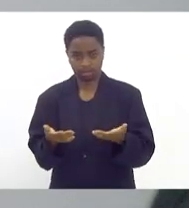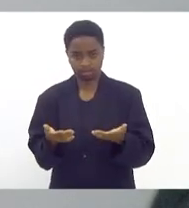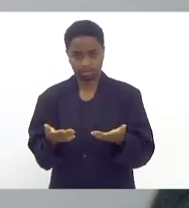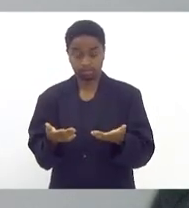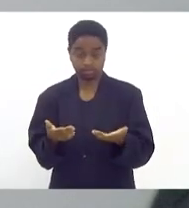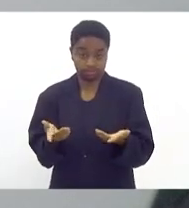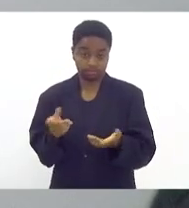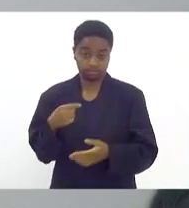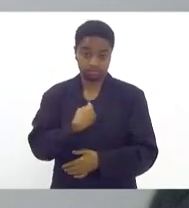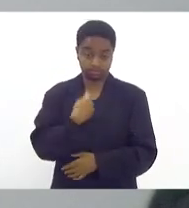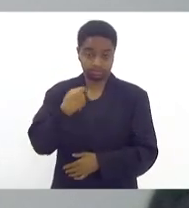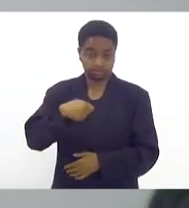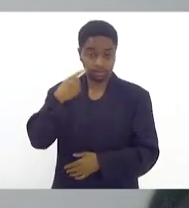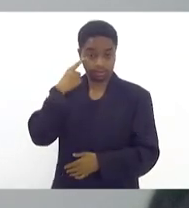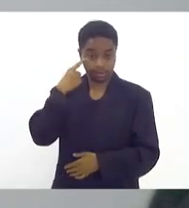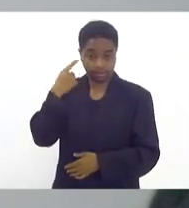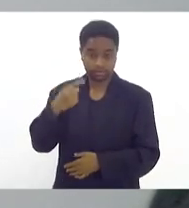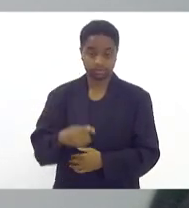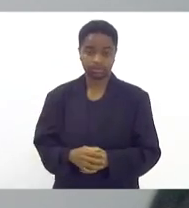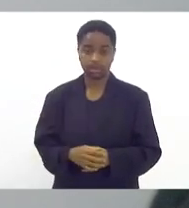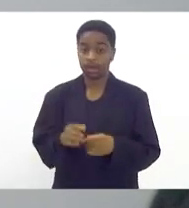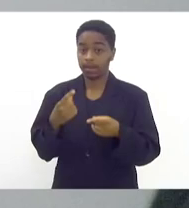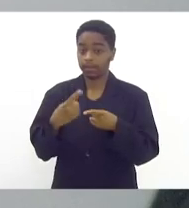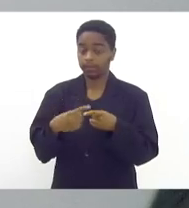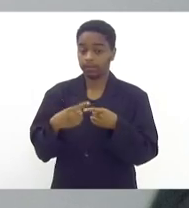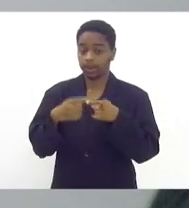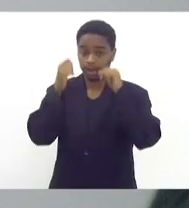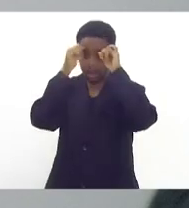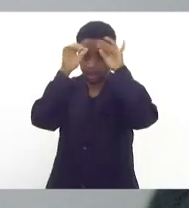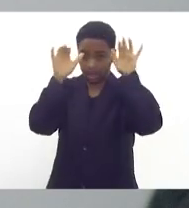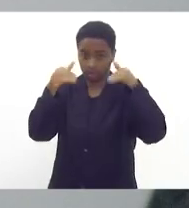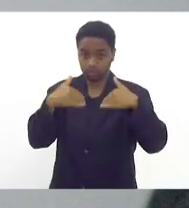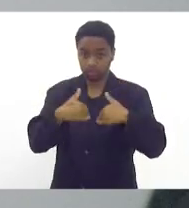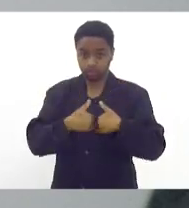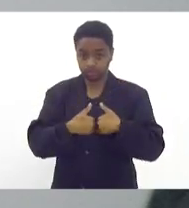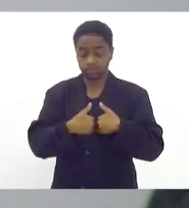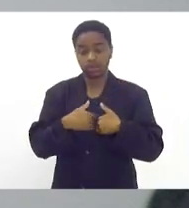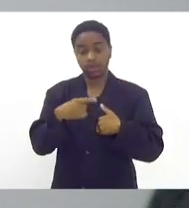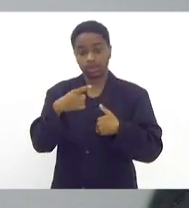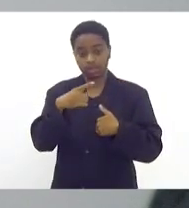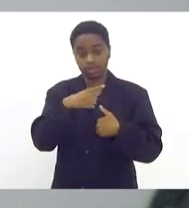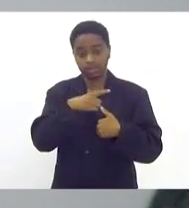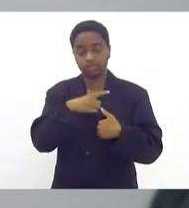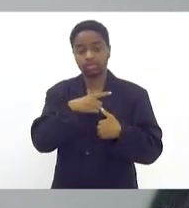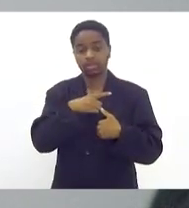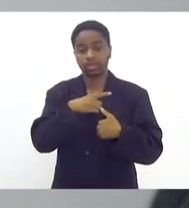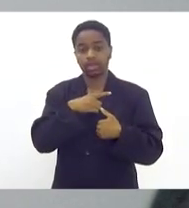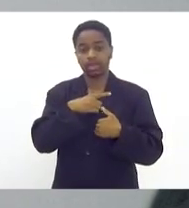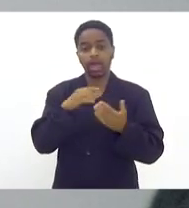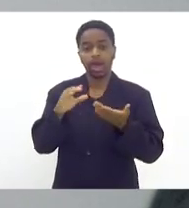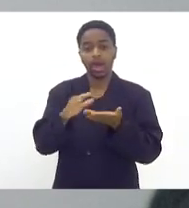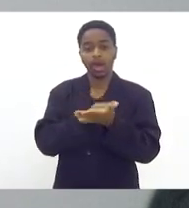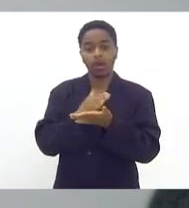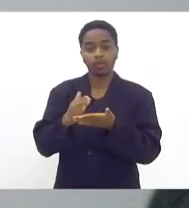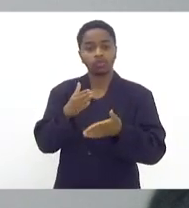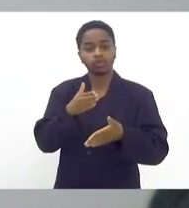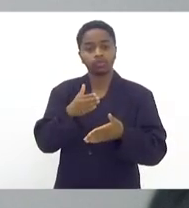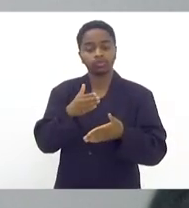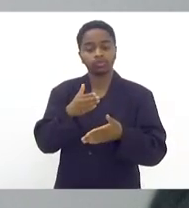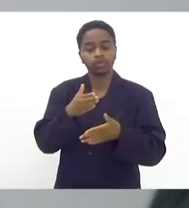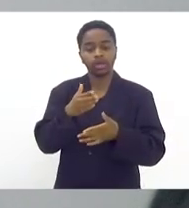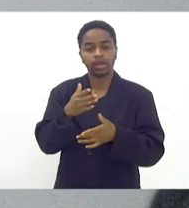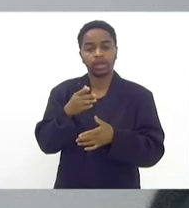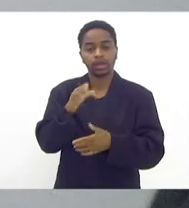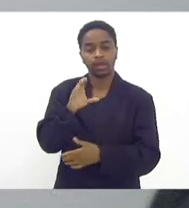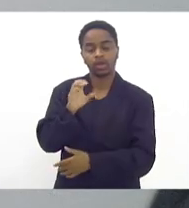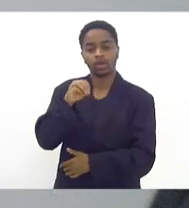Vamos pensar porque o autismo Traz comorbidades esse é o problema do autismo Seria maravilhoso